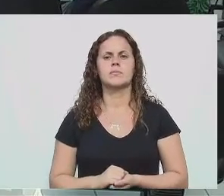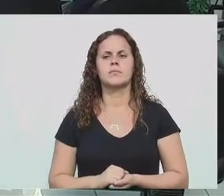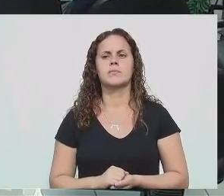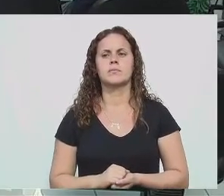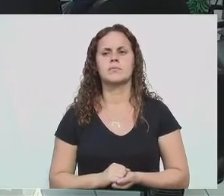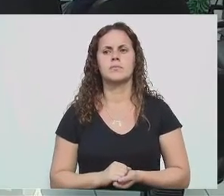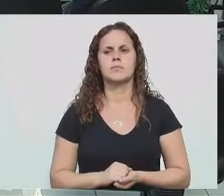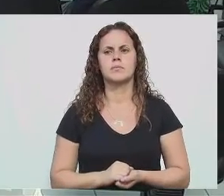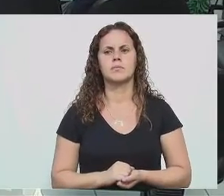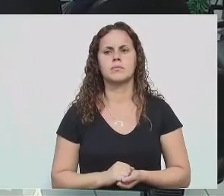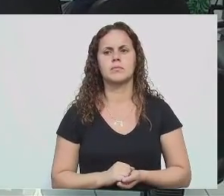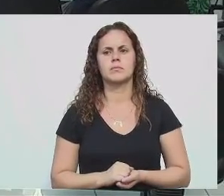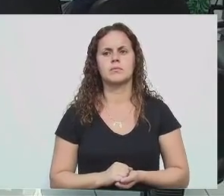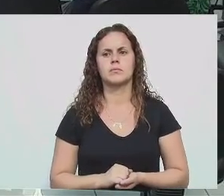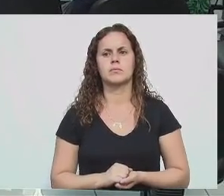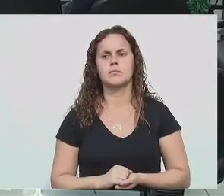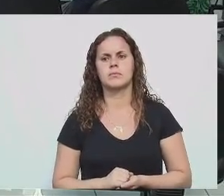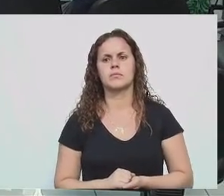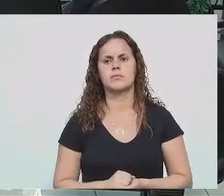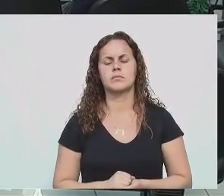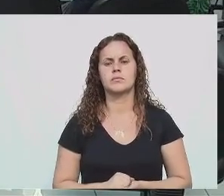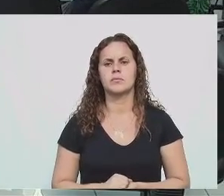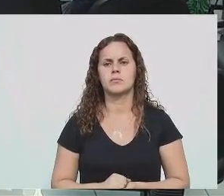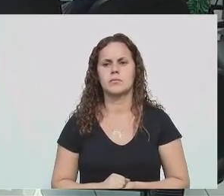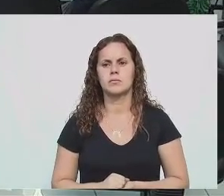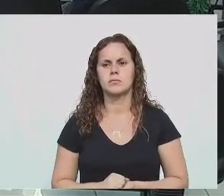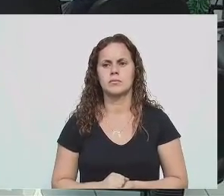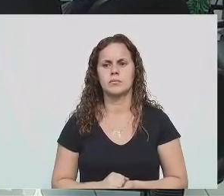Ou nem vai fazer, ou nem...